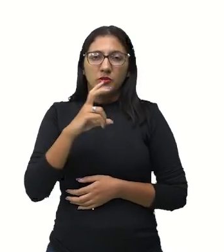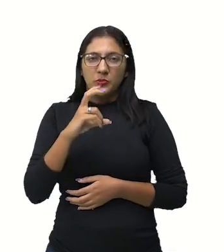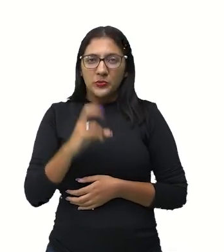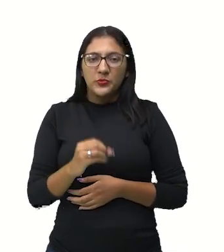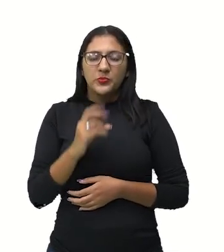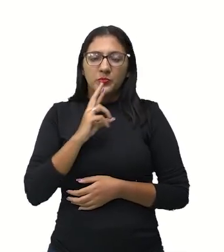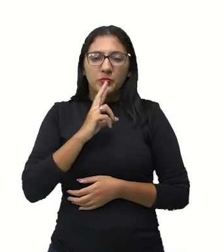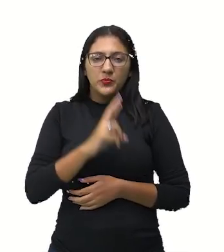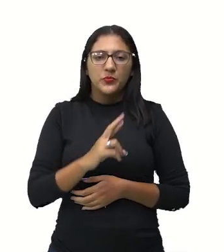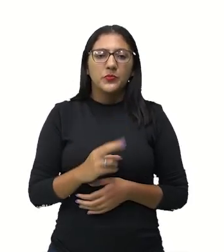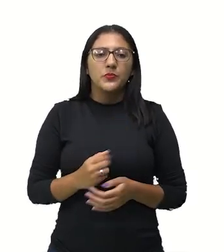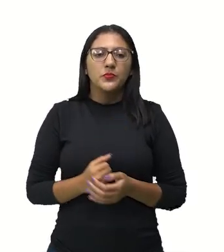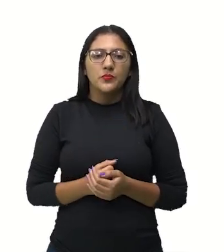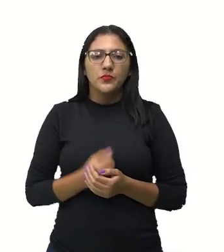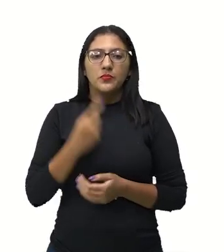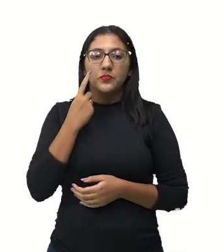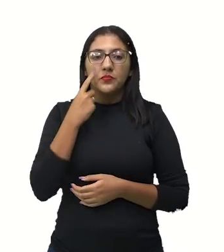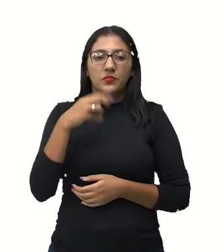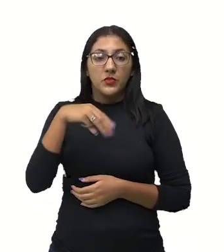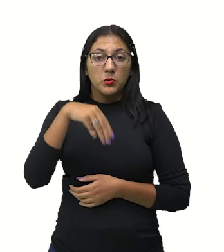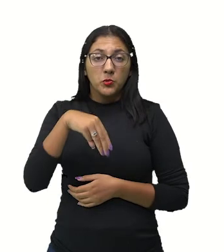13.250. Então, nosso montante,